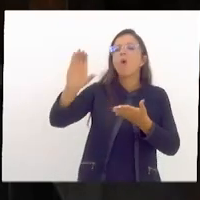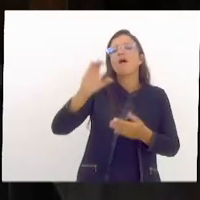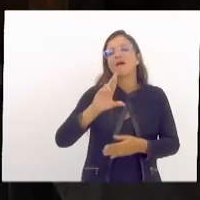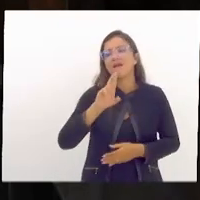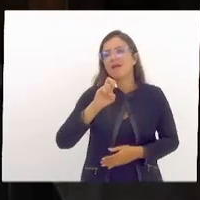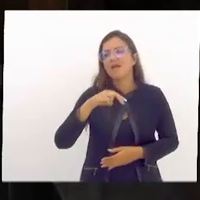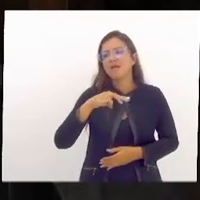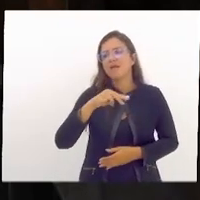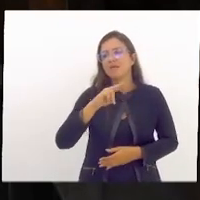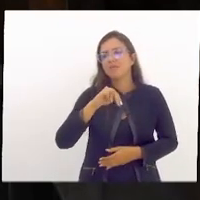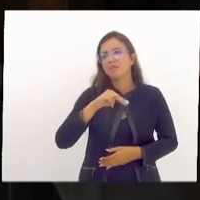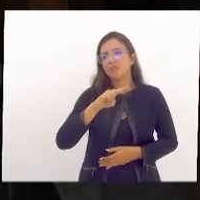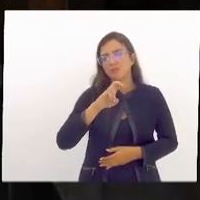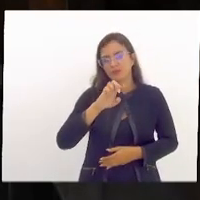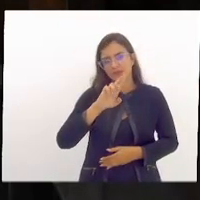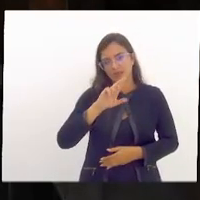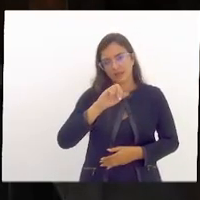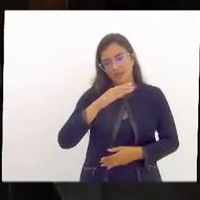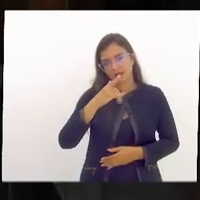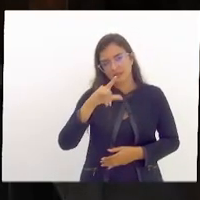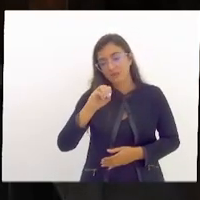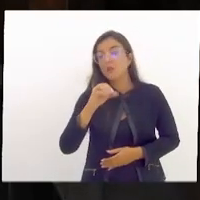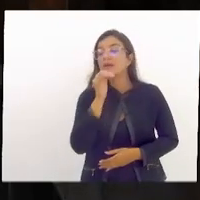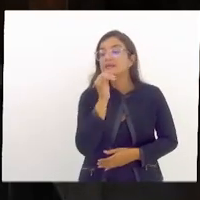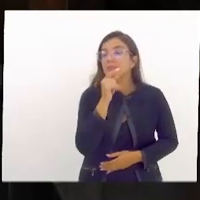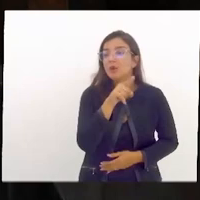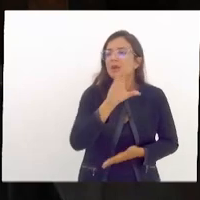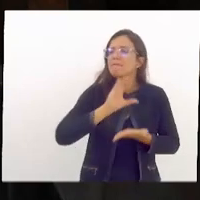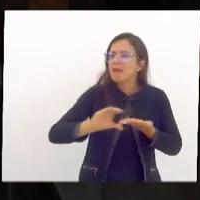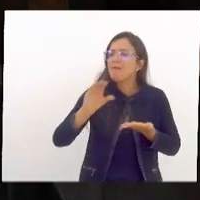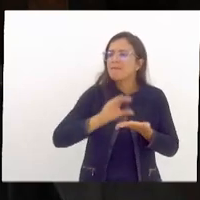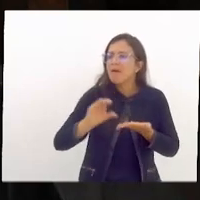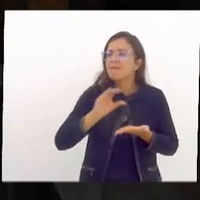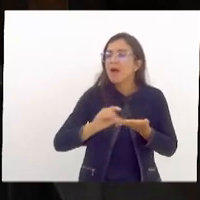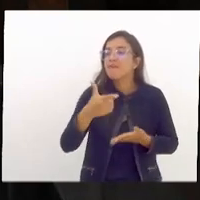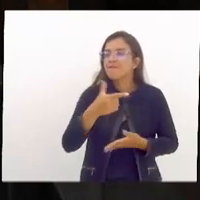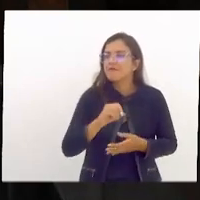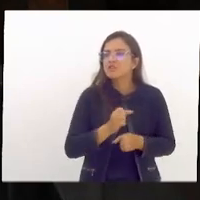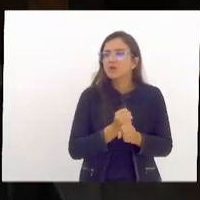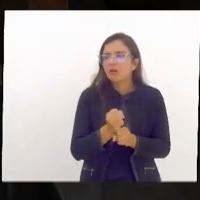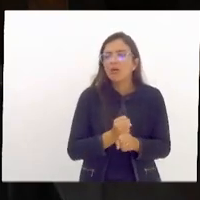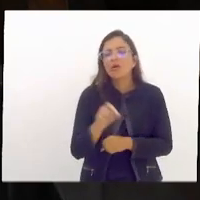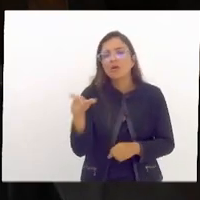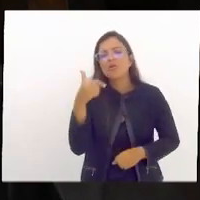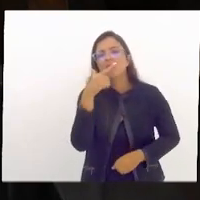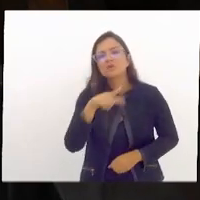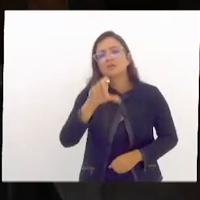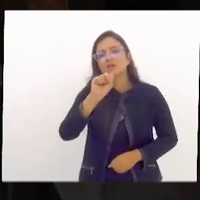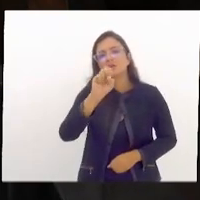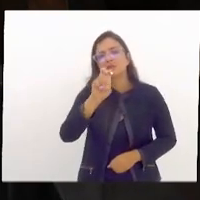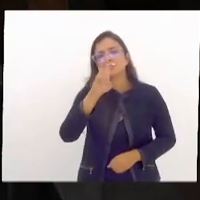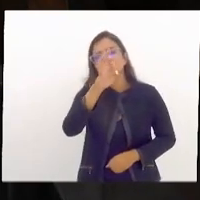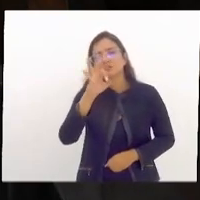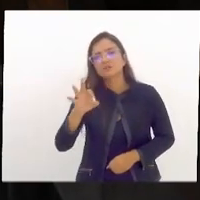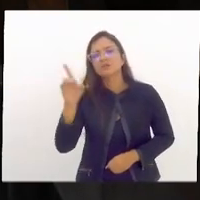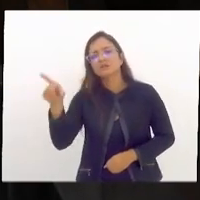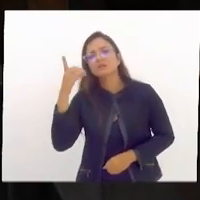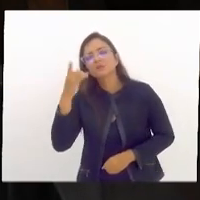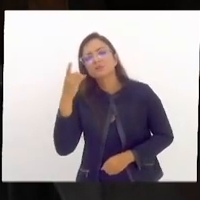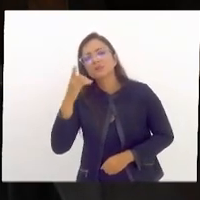que contribuir por 20 anos vai receber 85% do provento de um